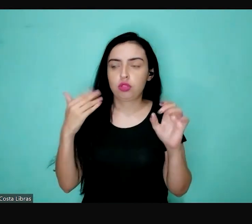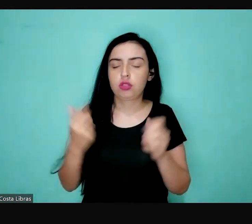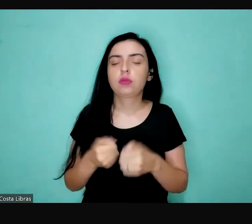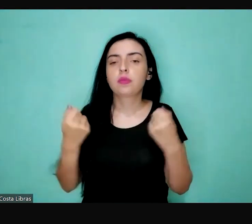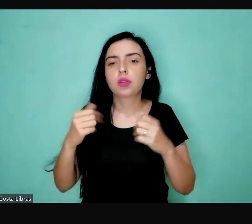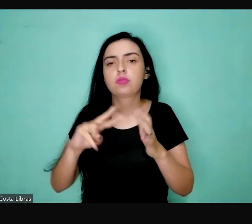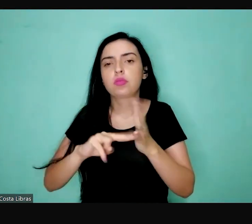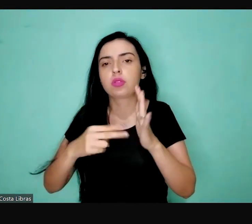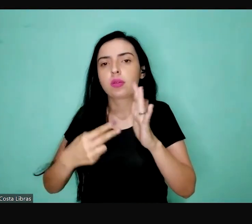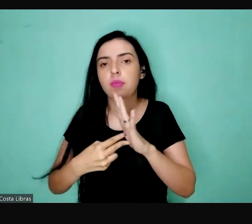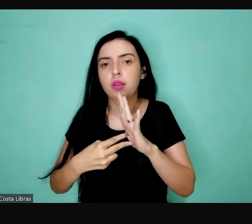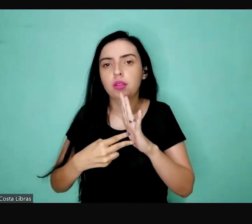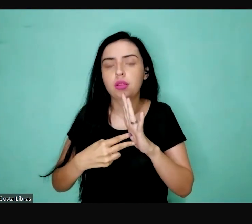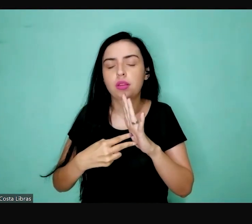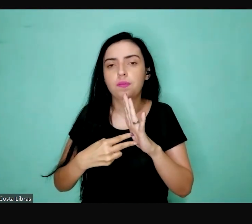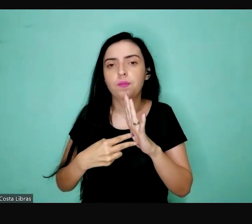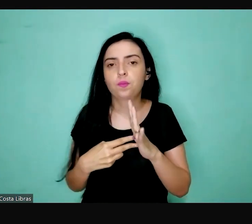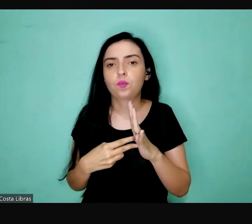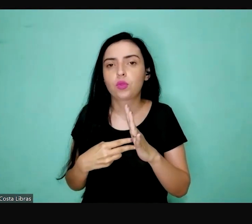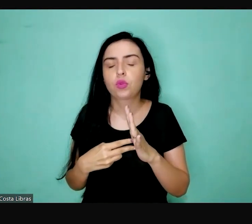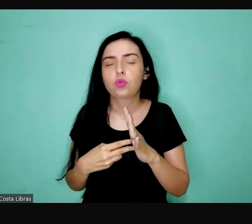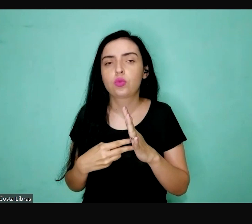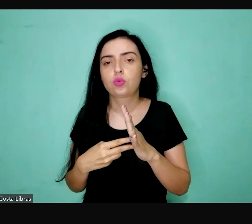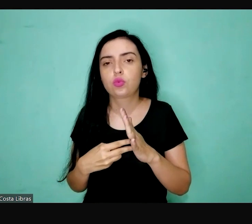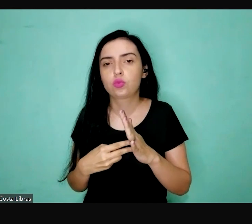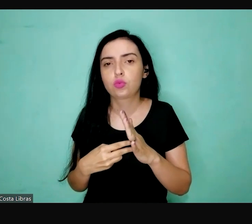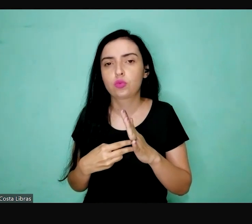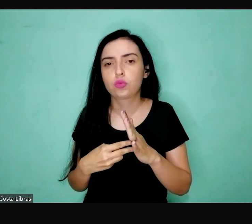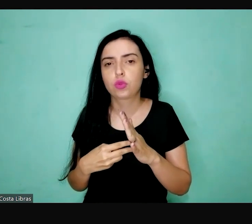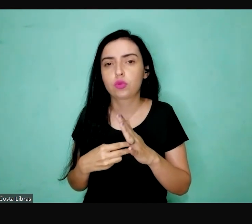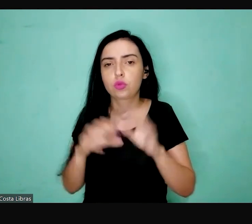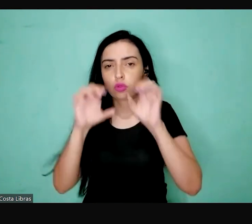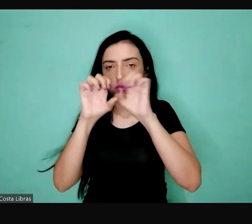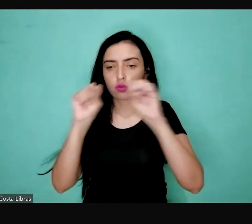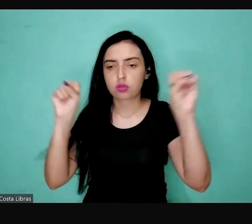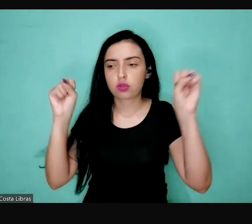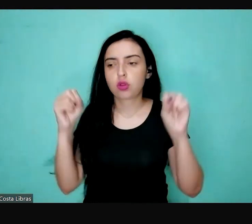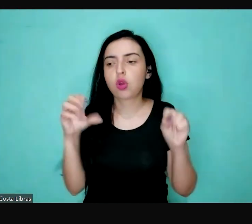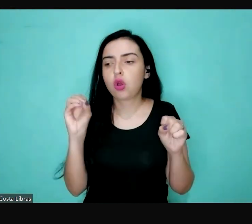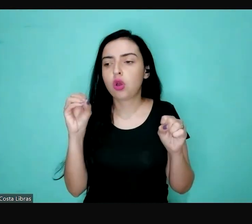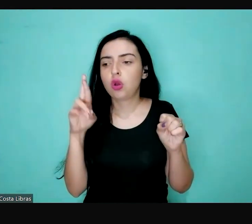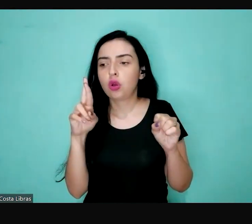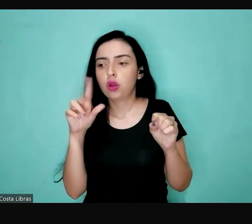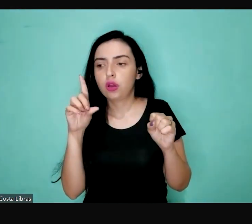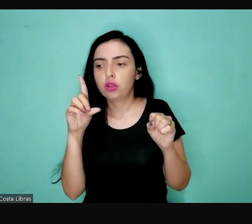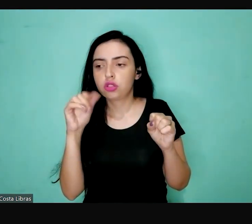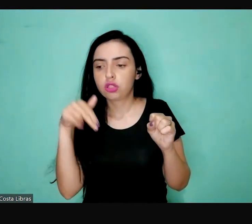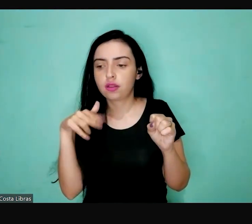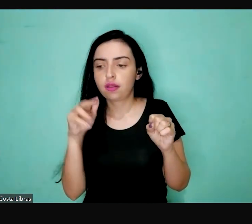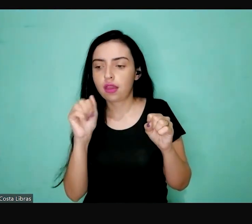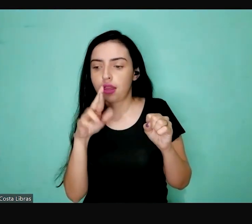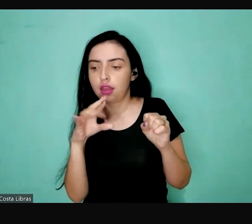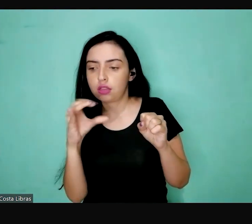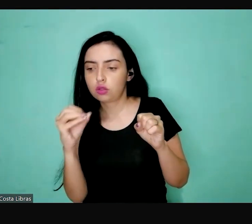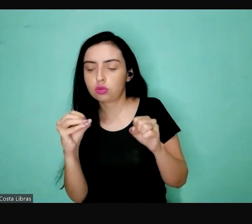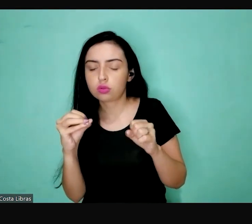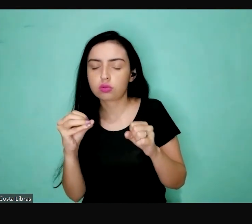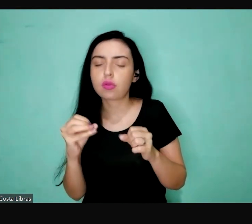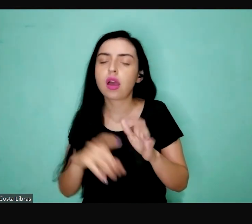interpretar os órgãos judiciários ordinários deben interpretar as leis y los